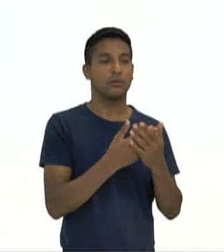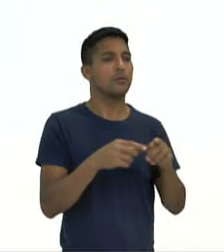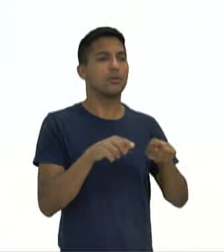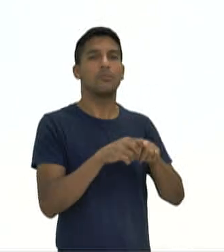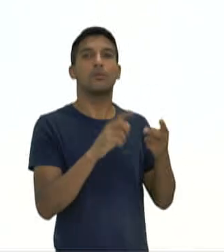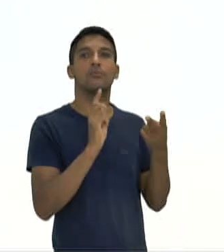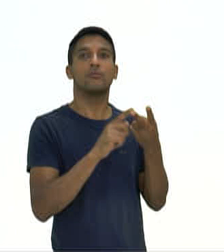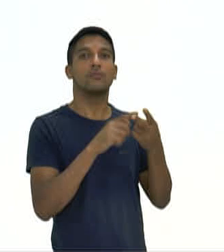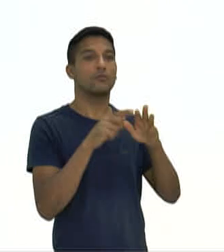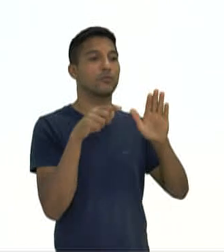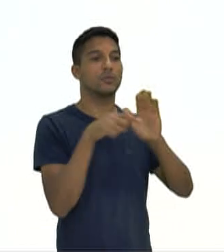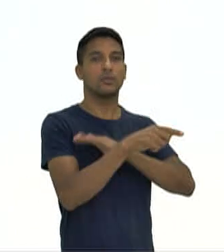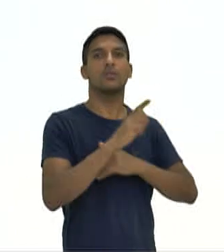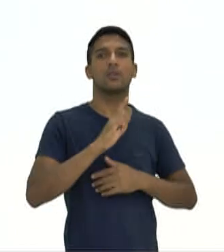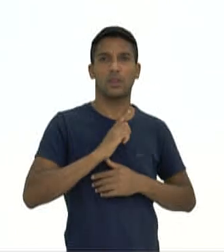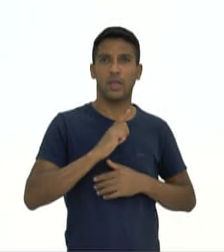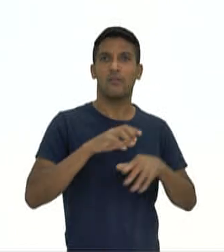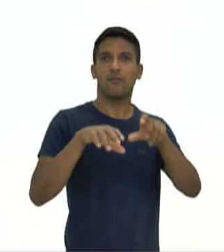uma faculdade.